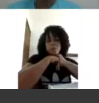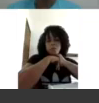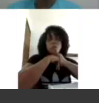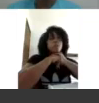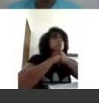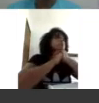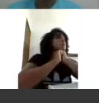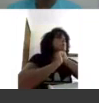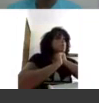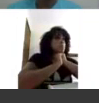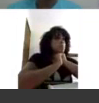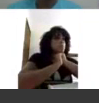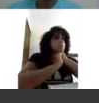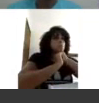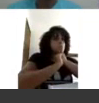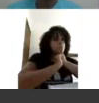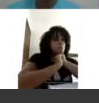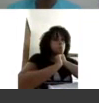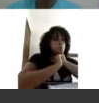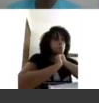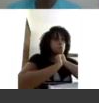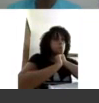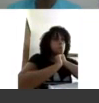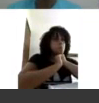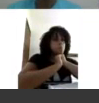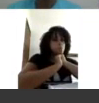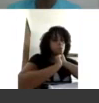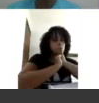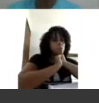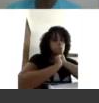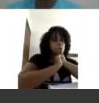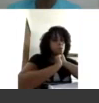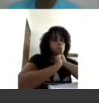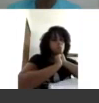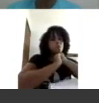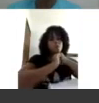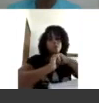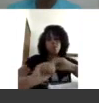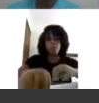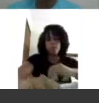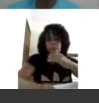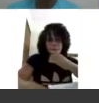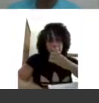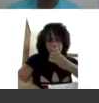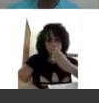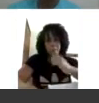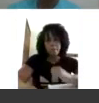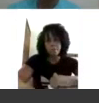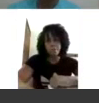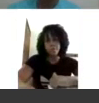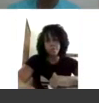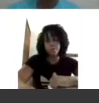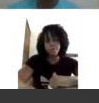de relatórios, atas, e damos continuidade em diretrizes,